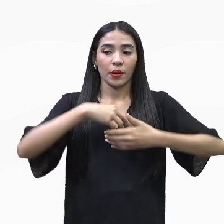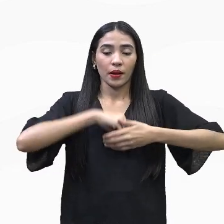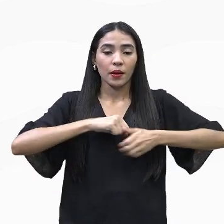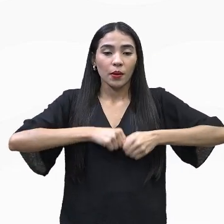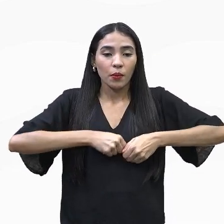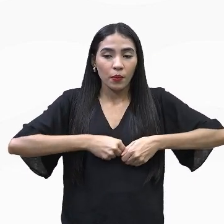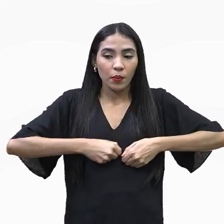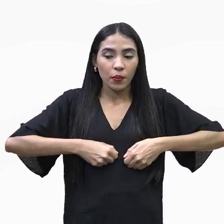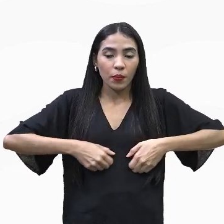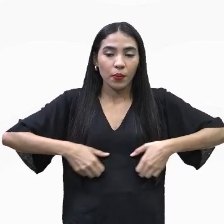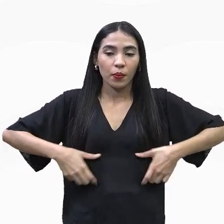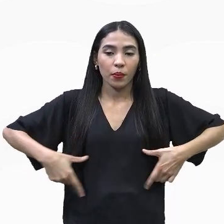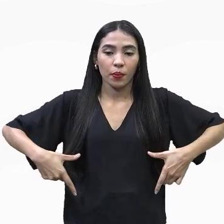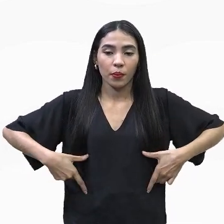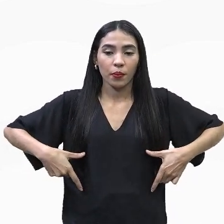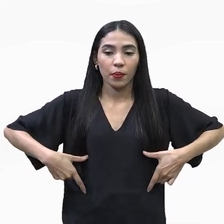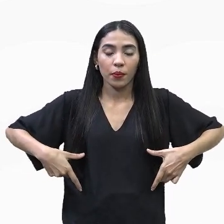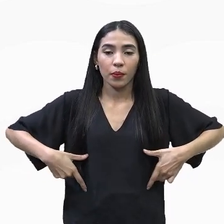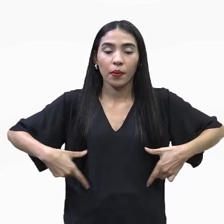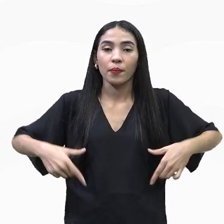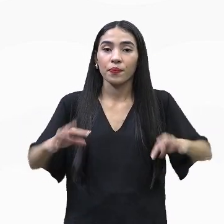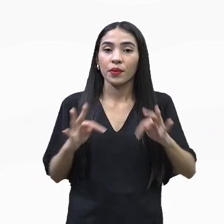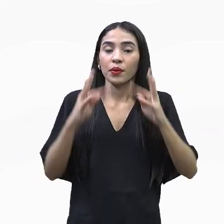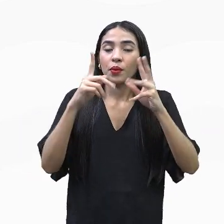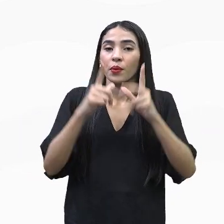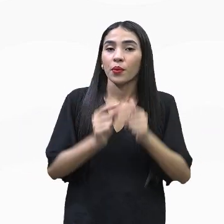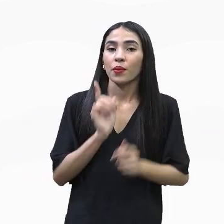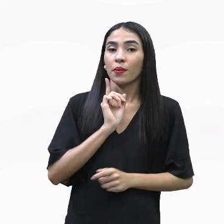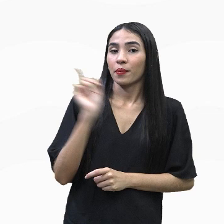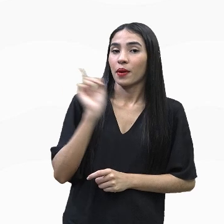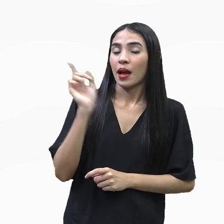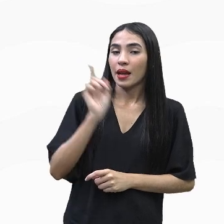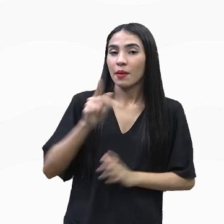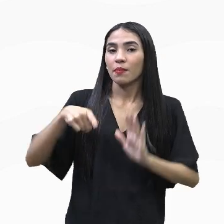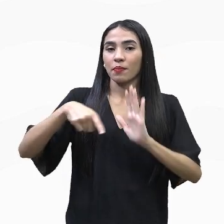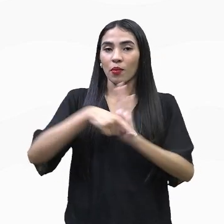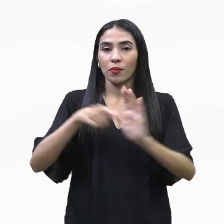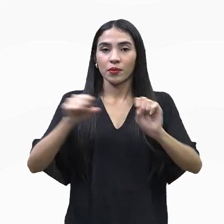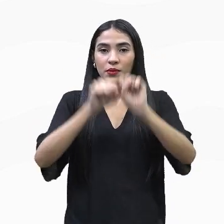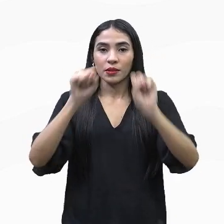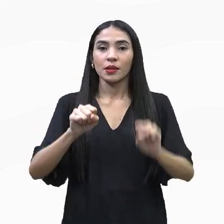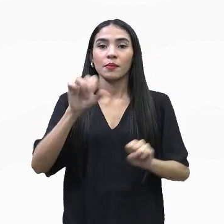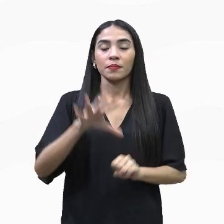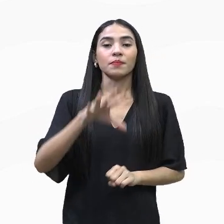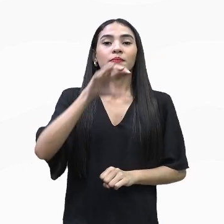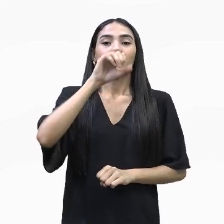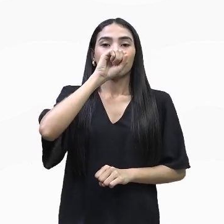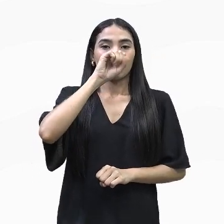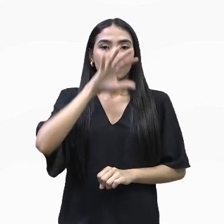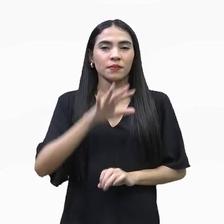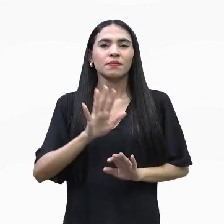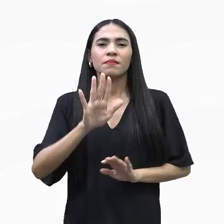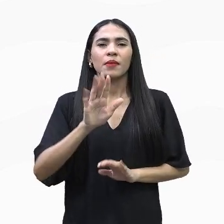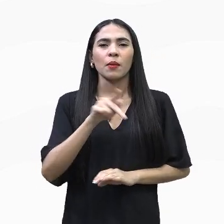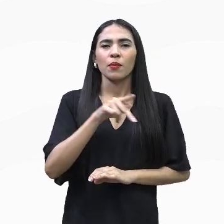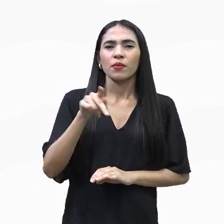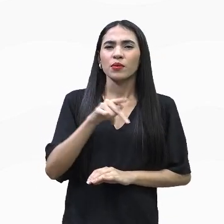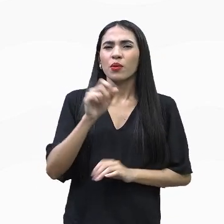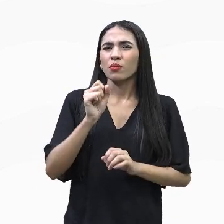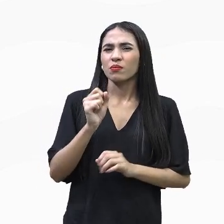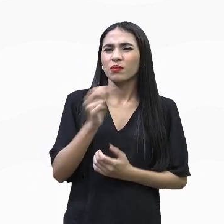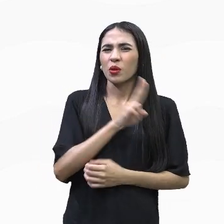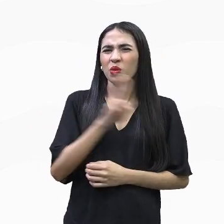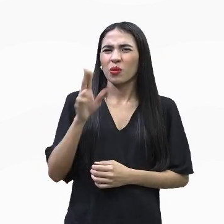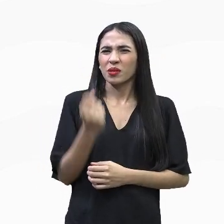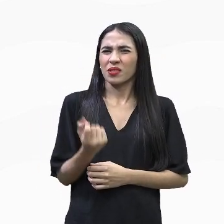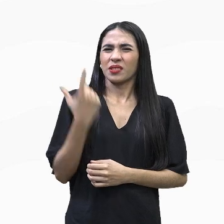e pulmões. Todos esses órgãos compreendem o sistema respiratório. Professor, e aquele nome estranho que o